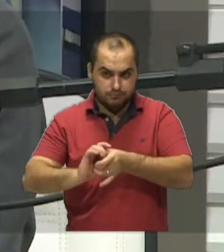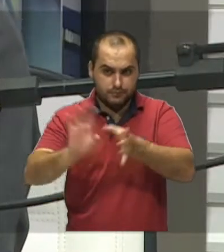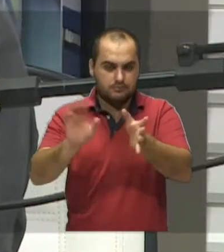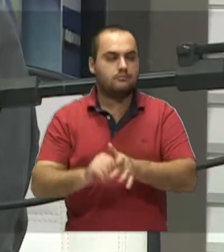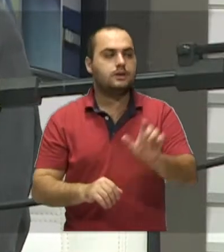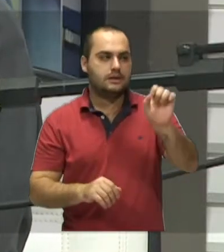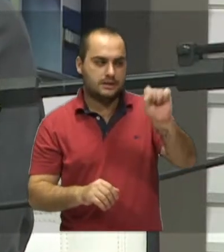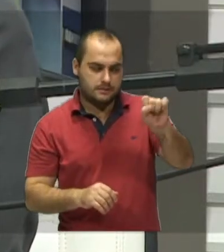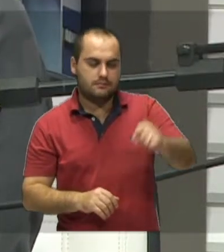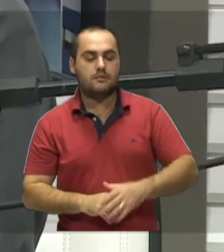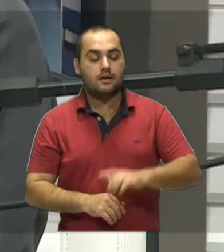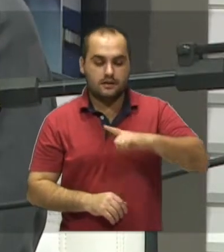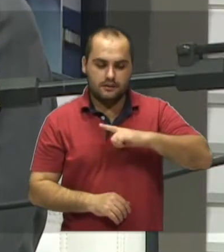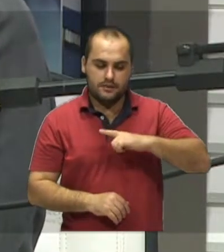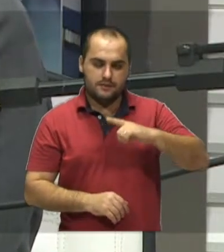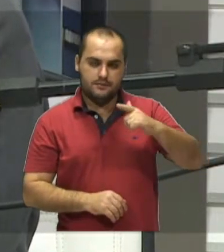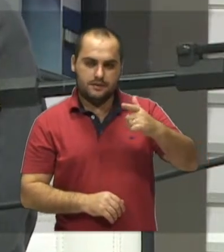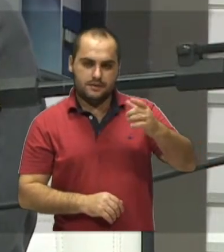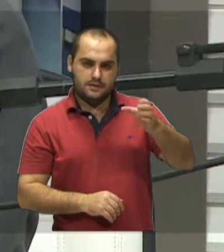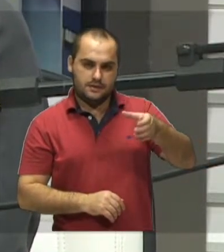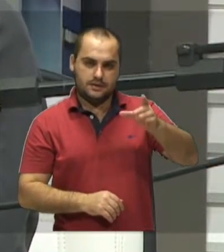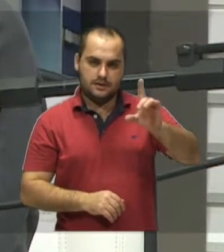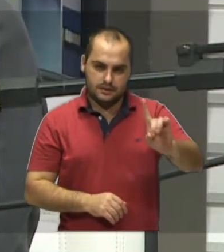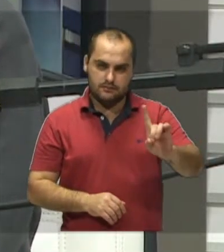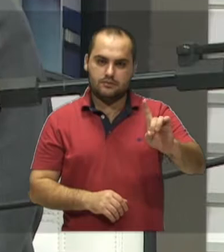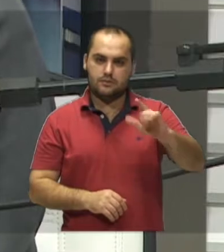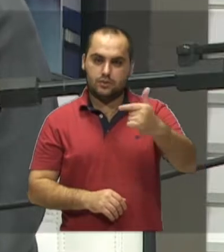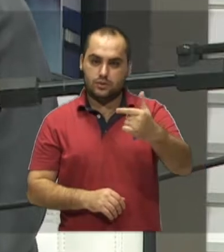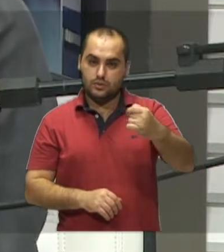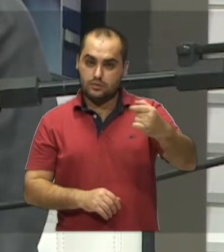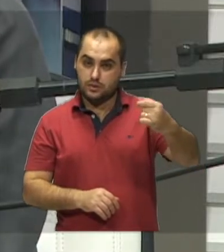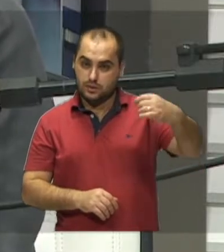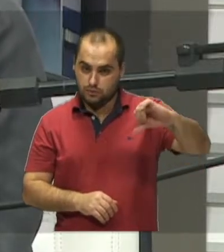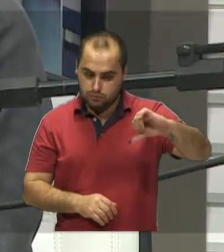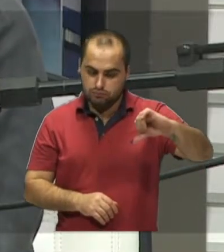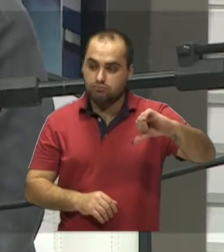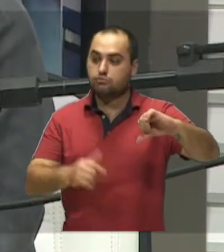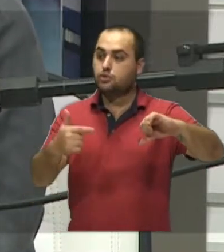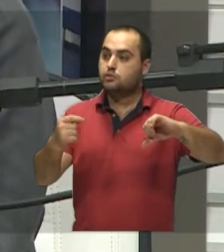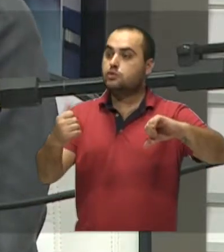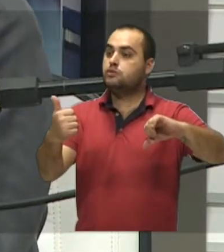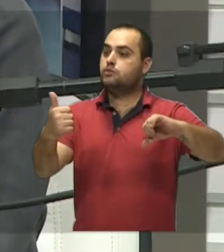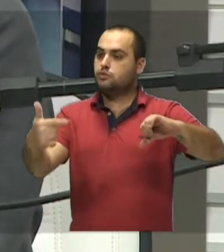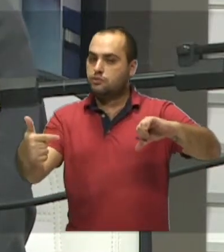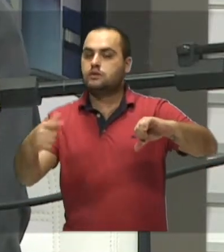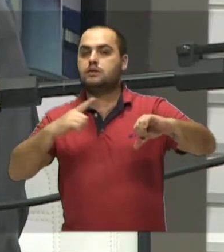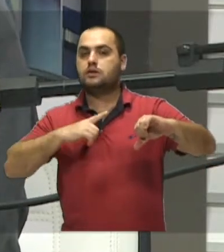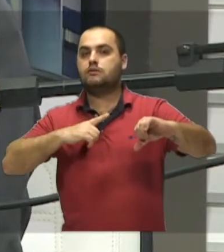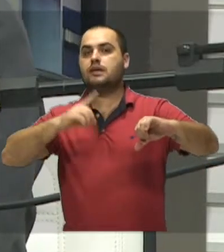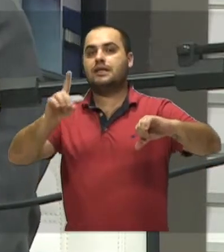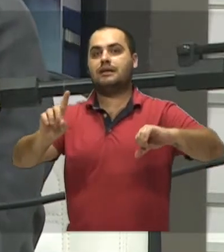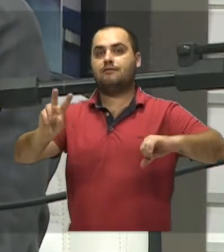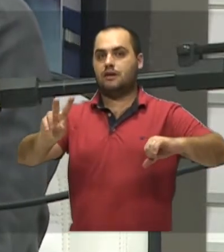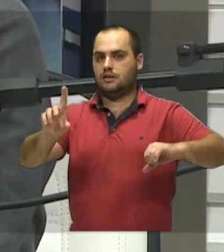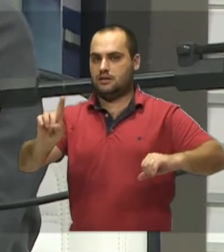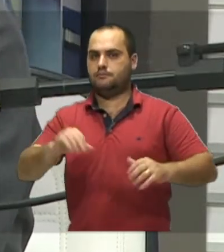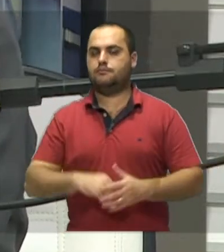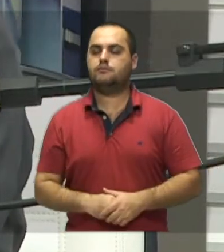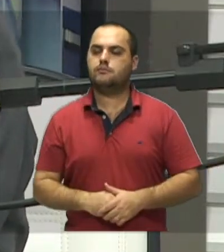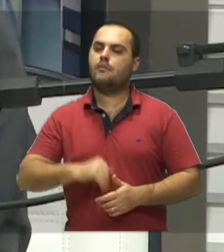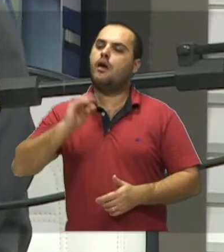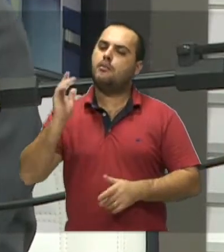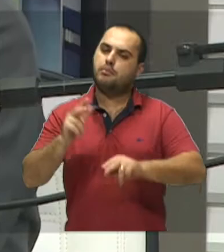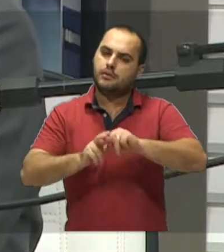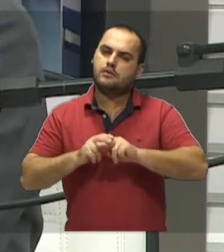Cirandinha, o CD em 2009. Daí, em 2012, o DVD Cirandinha. E aí, a gente fez alguns projetos passeando